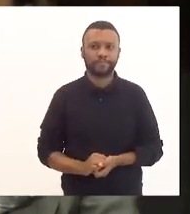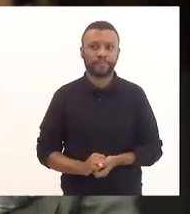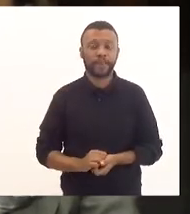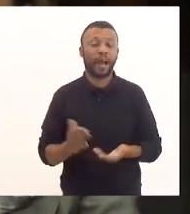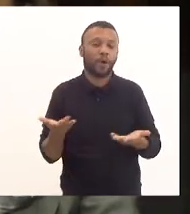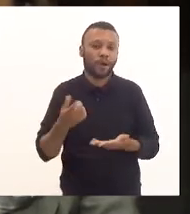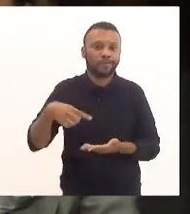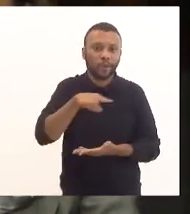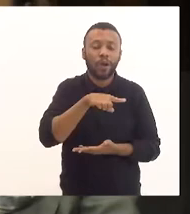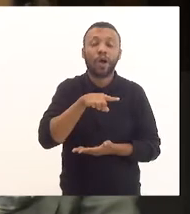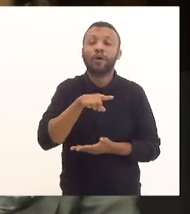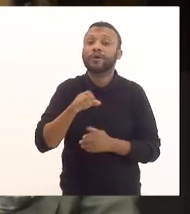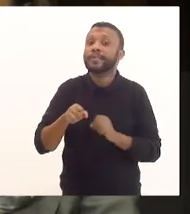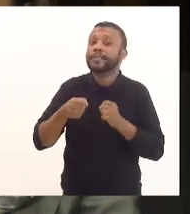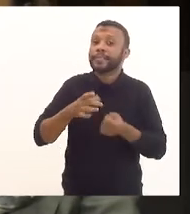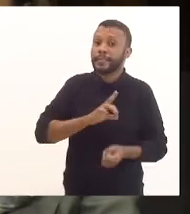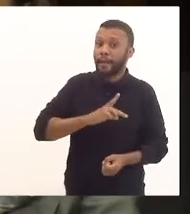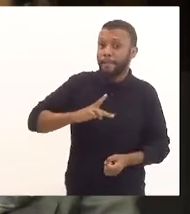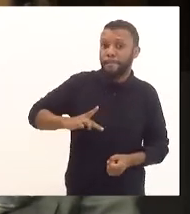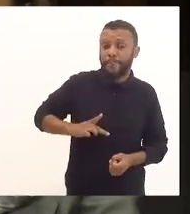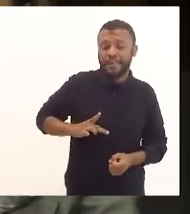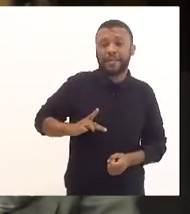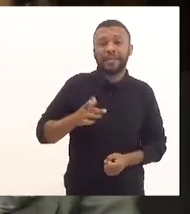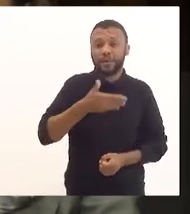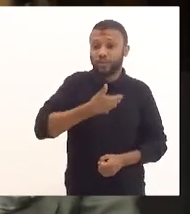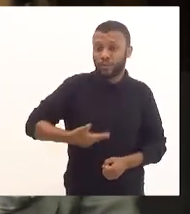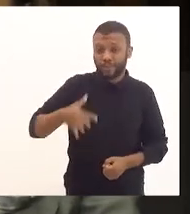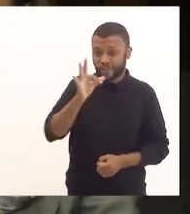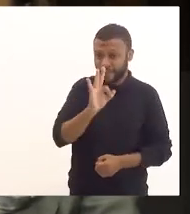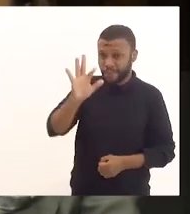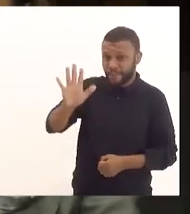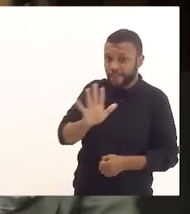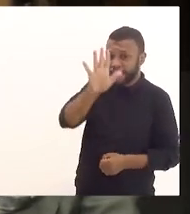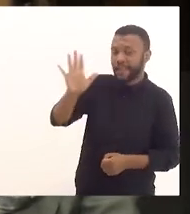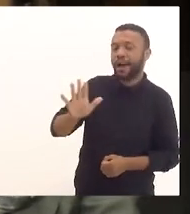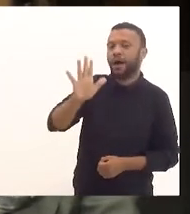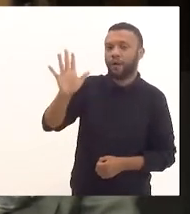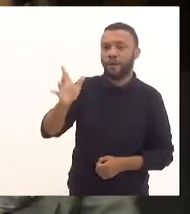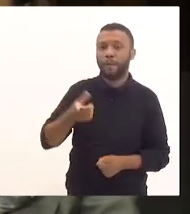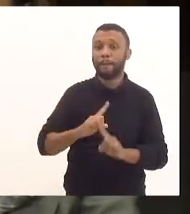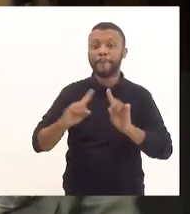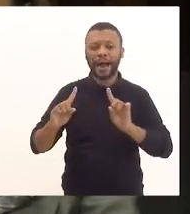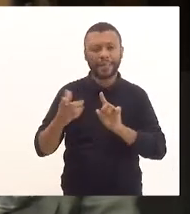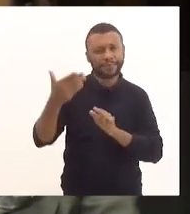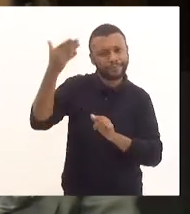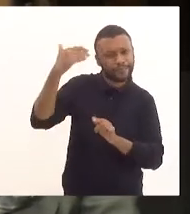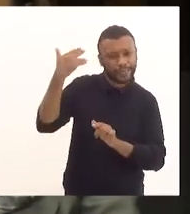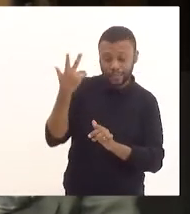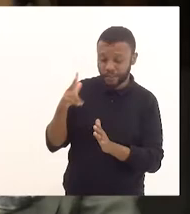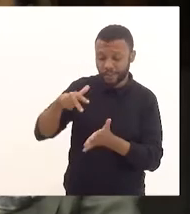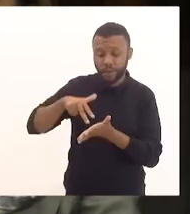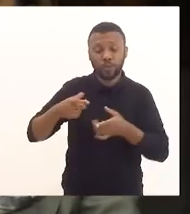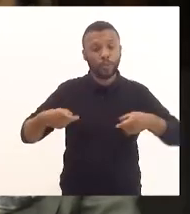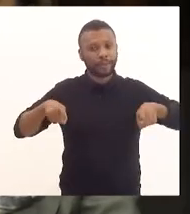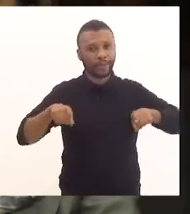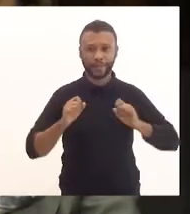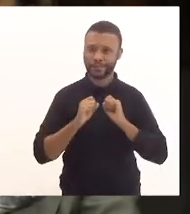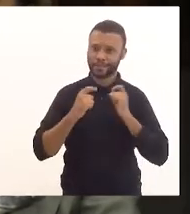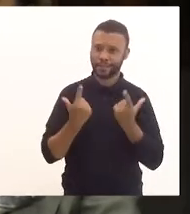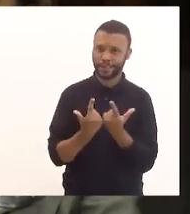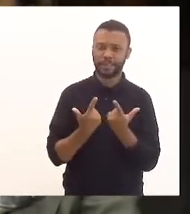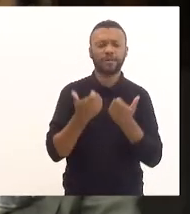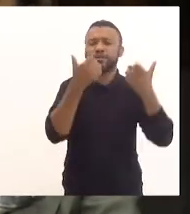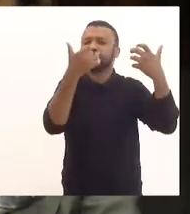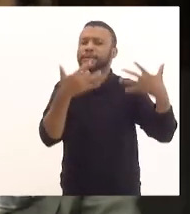dos defensores públicos da União mas eu quando estava aqui vou ser muito breve eu